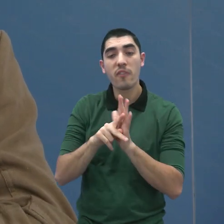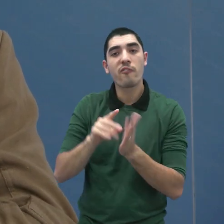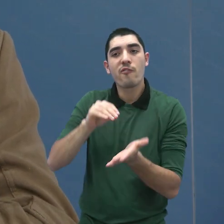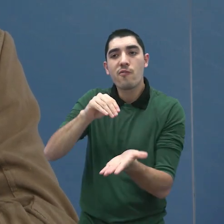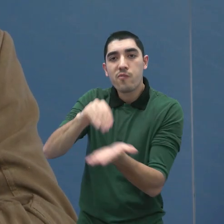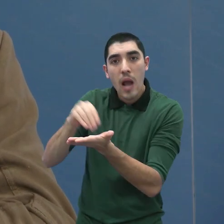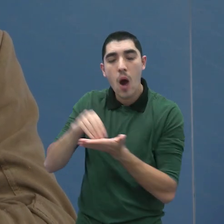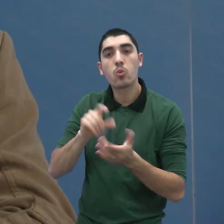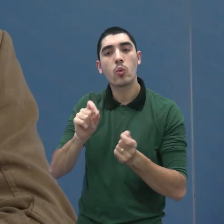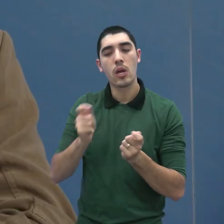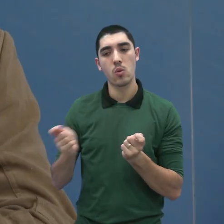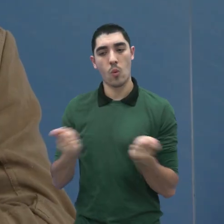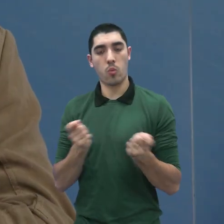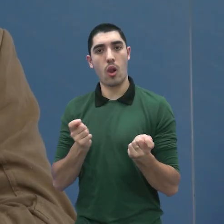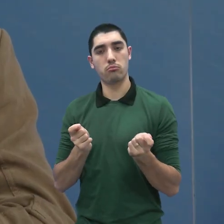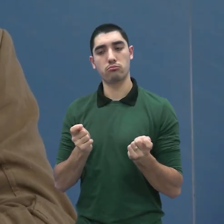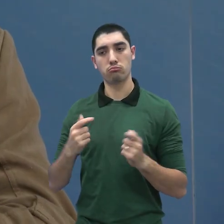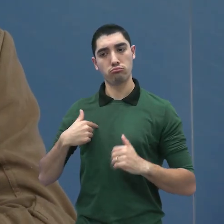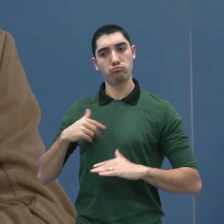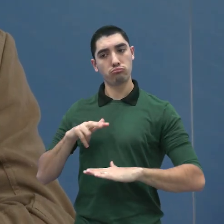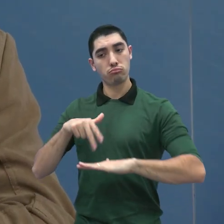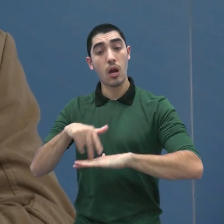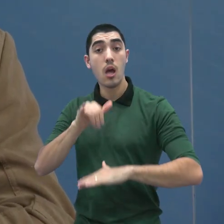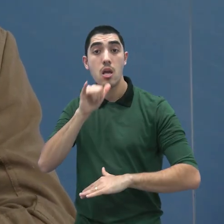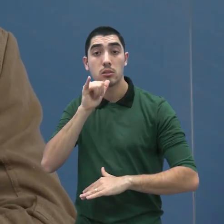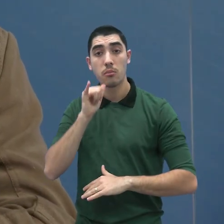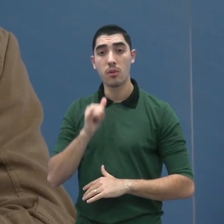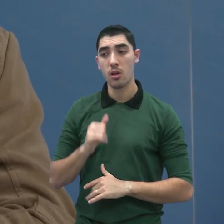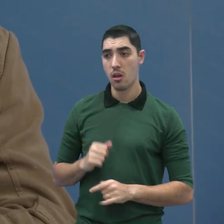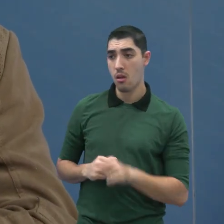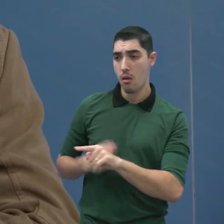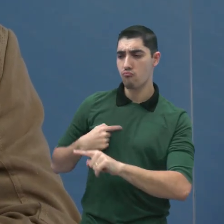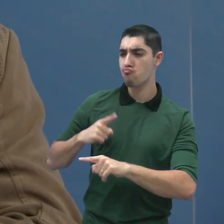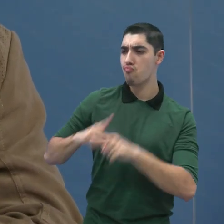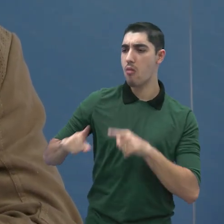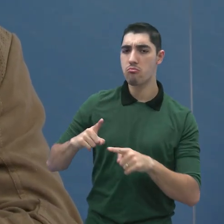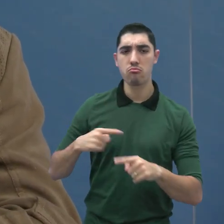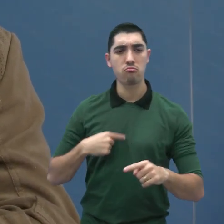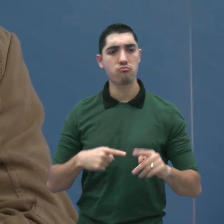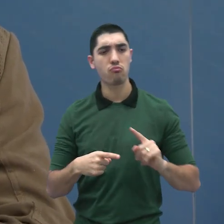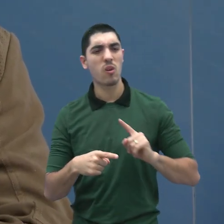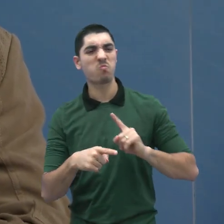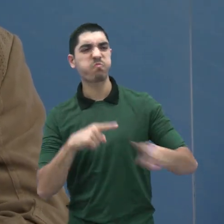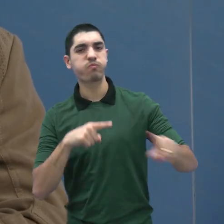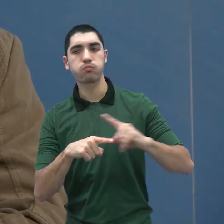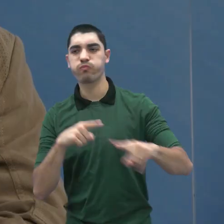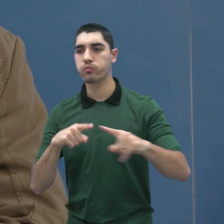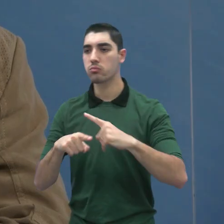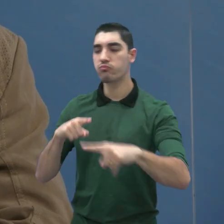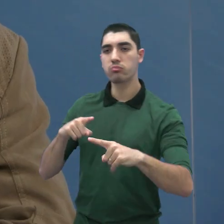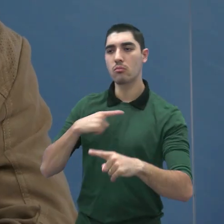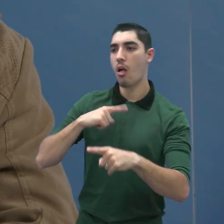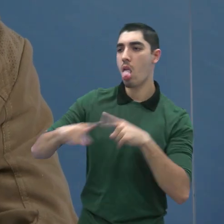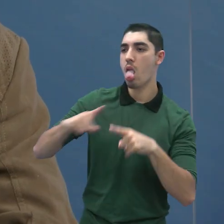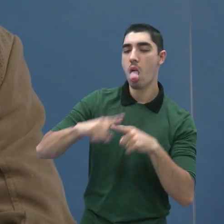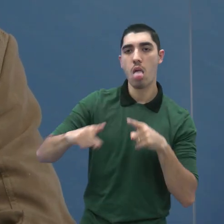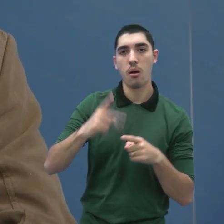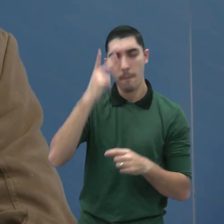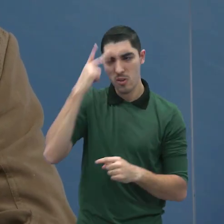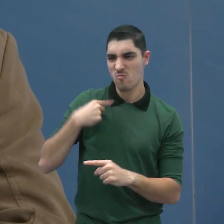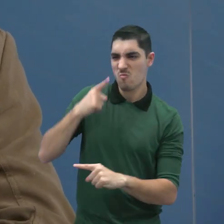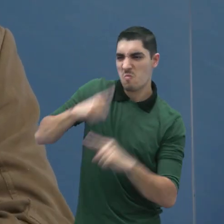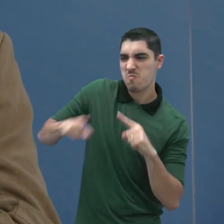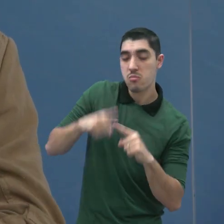alteridade, por exemplo, no fanatismo, que é quando a pessoa ela não deixa o outro ser o que ele deve ser. A gente não consegue respeitar a singularidade do